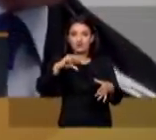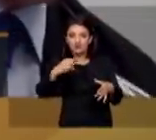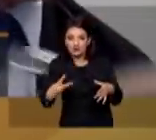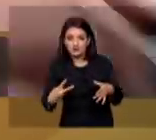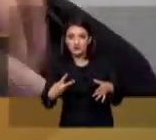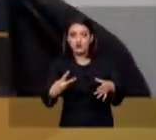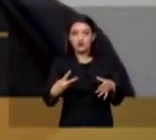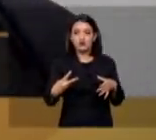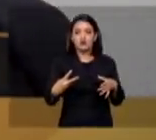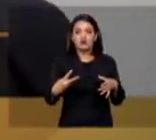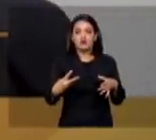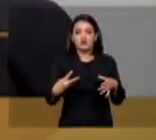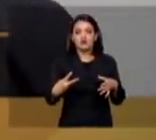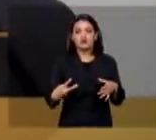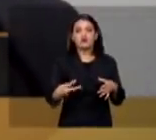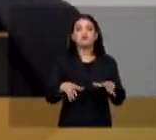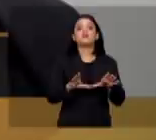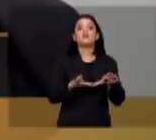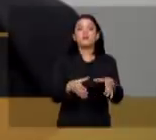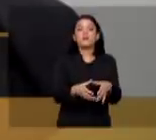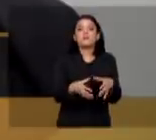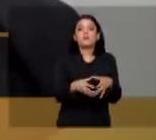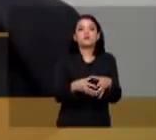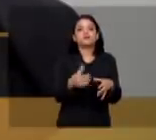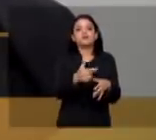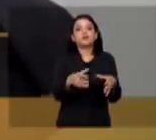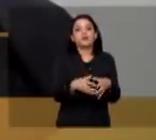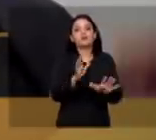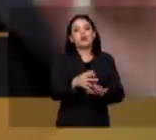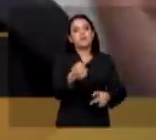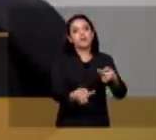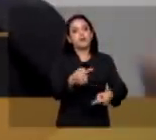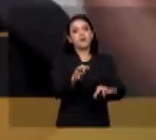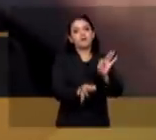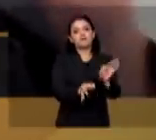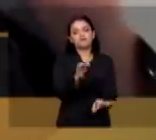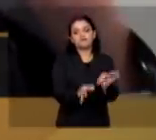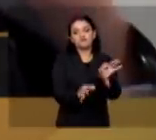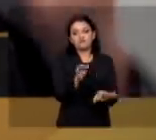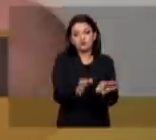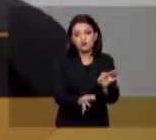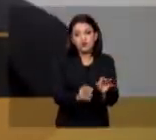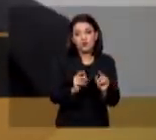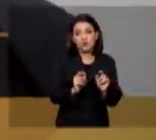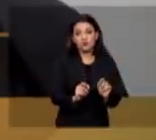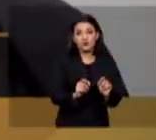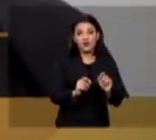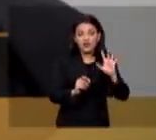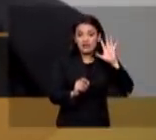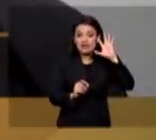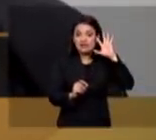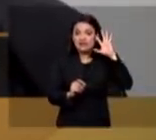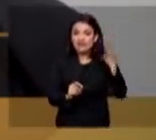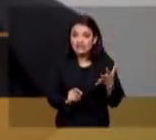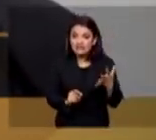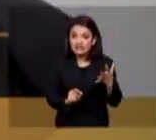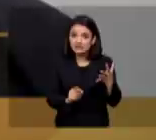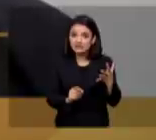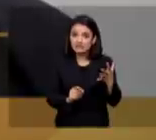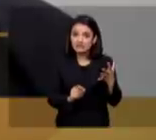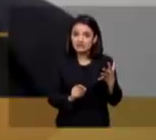164.493, o órgão colegiado deliberou, em sede de questão de ordem, que a decisão